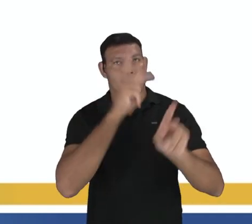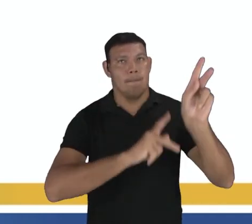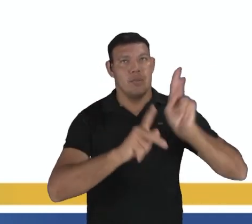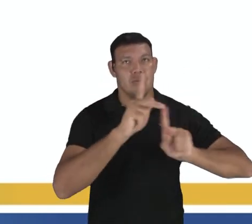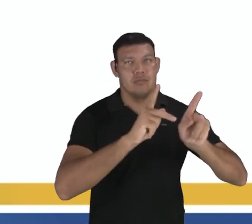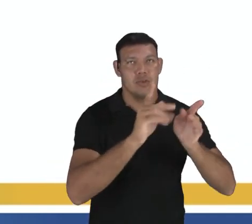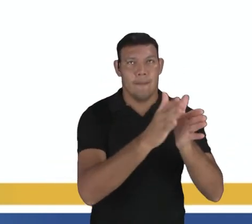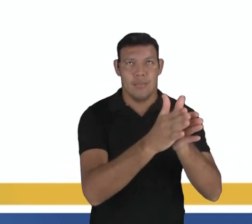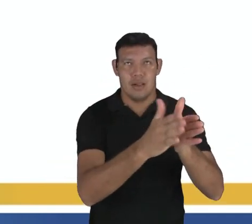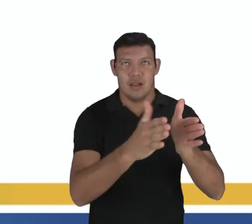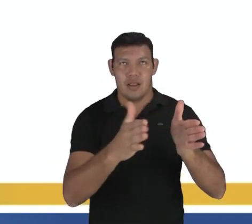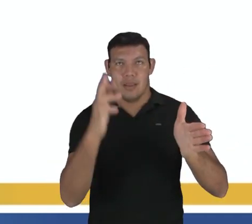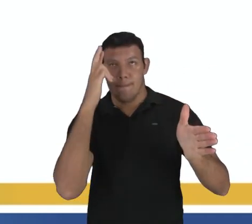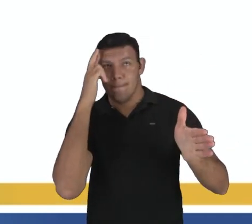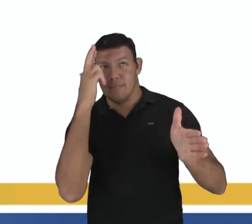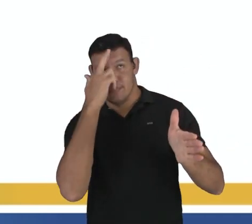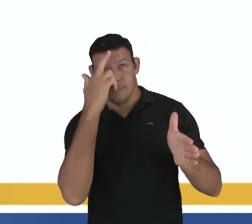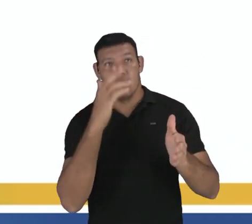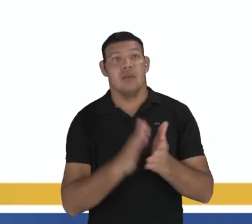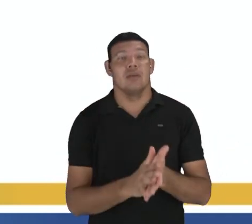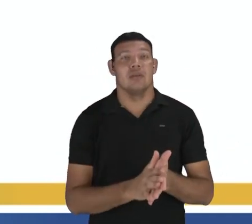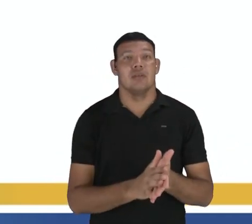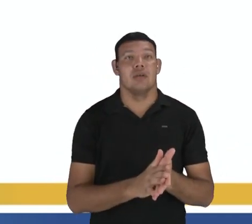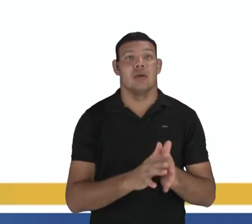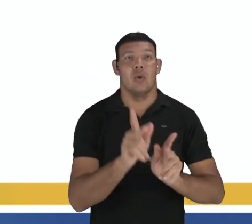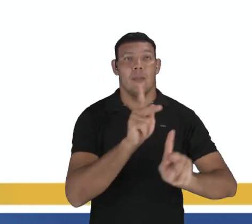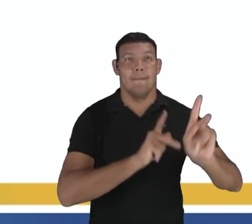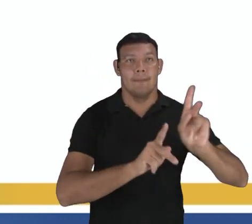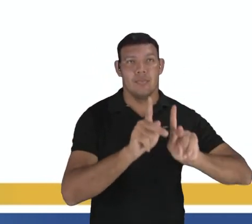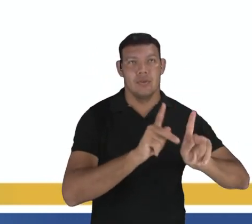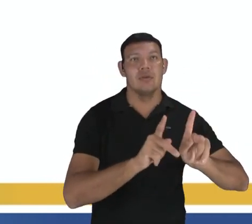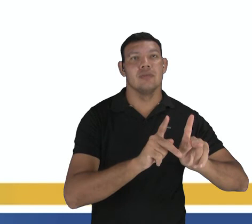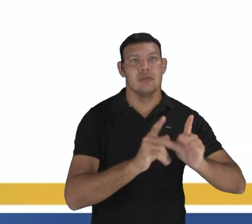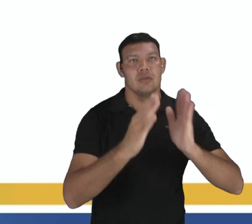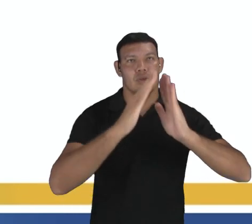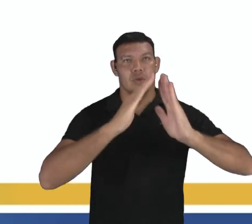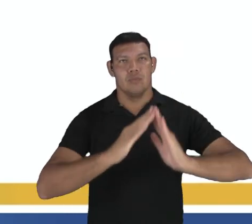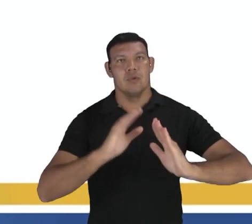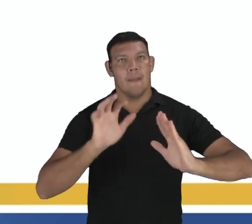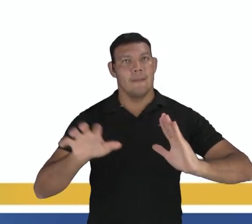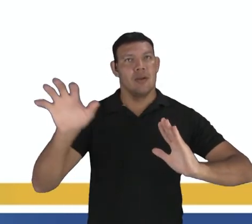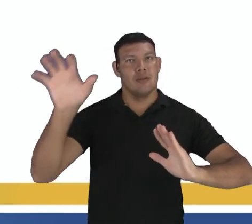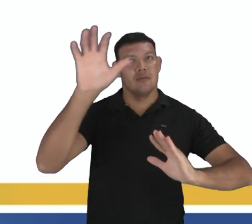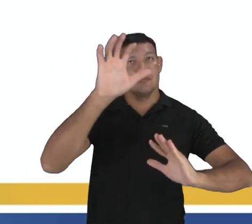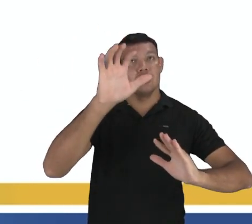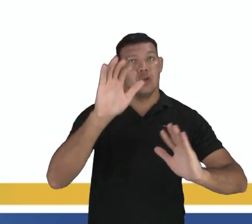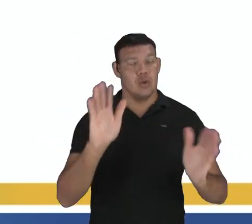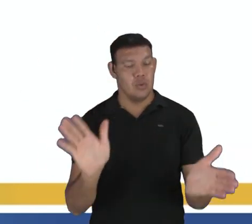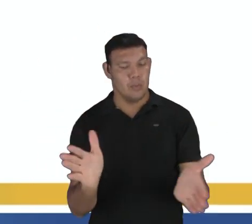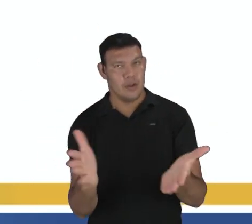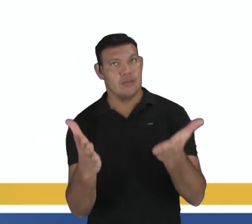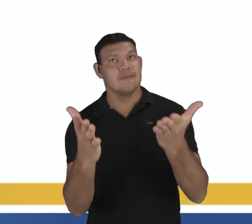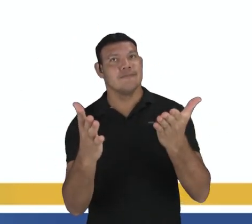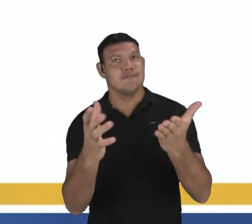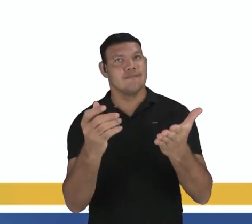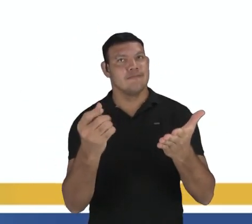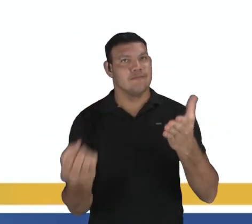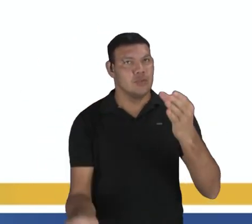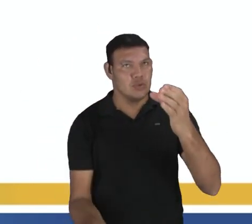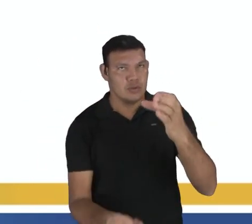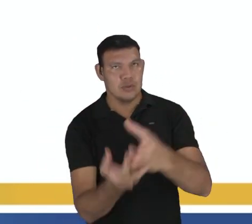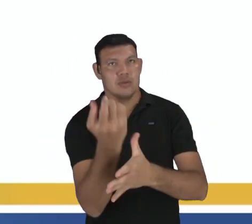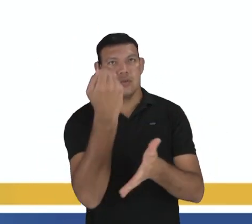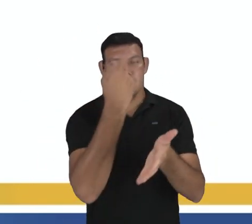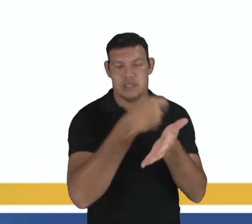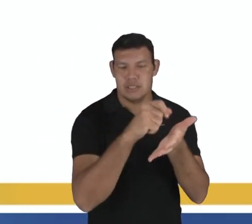longo da história. Dos povos que habitaram na região, qual deles promoveu o surgimento da escrita